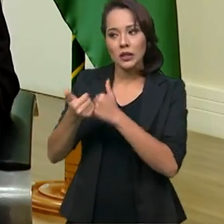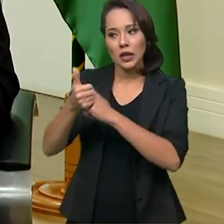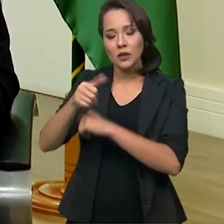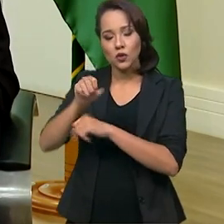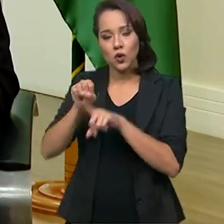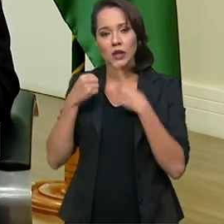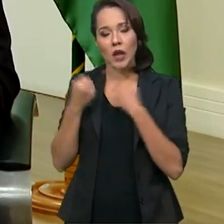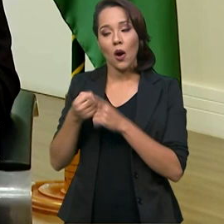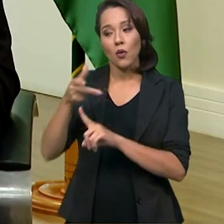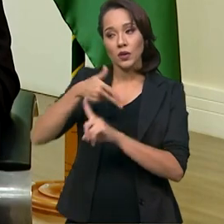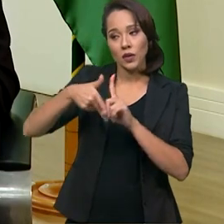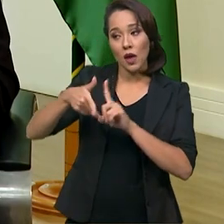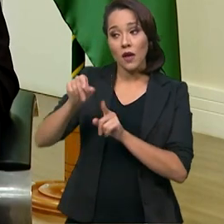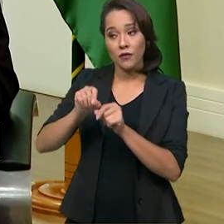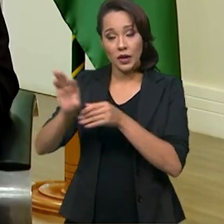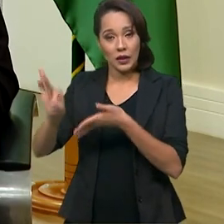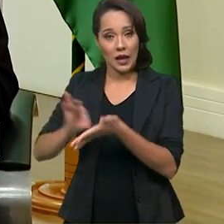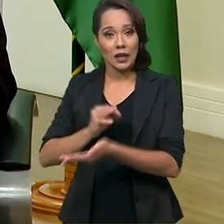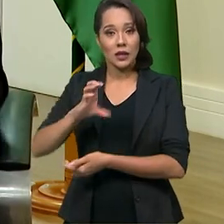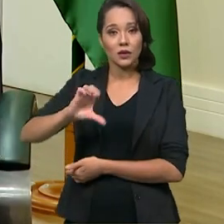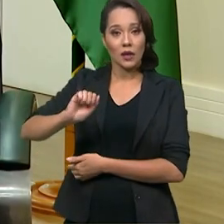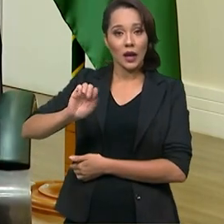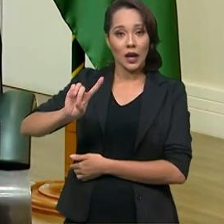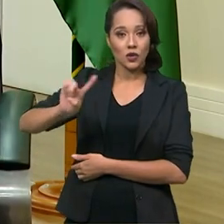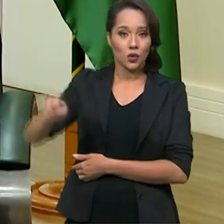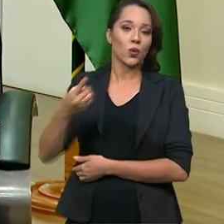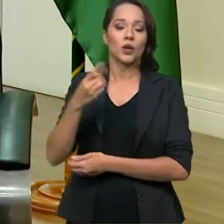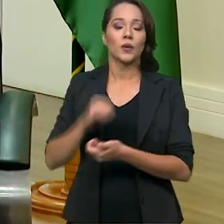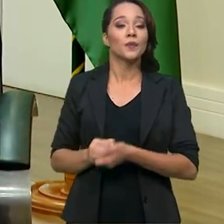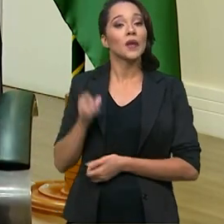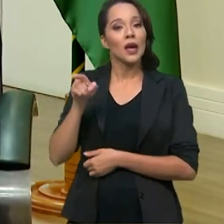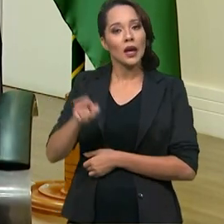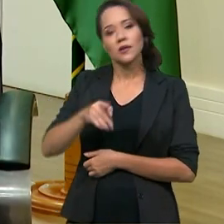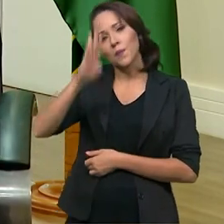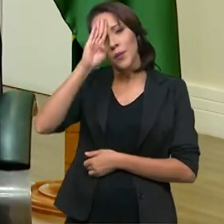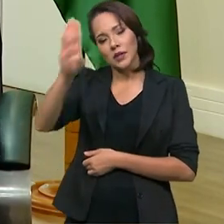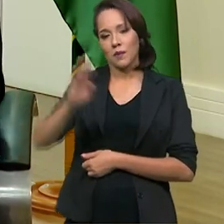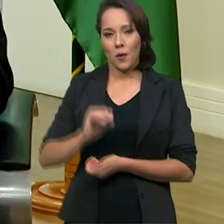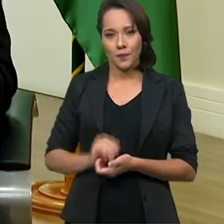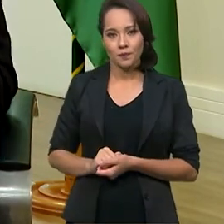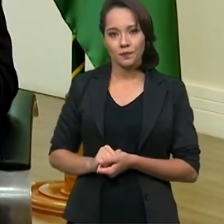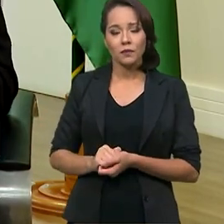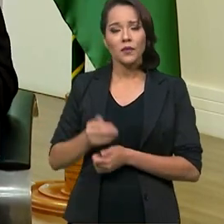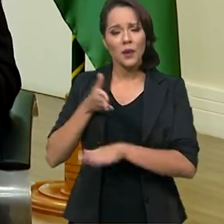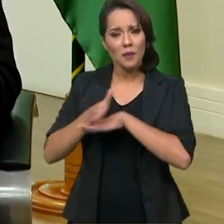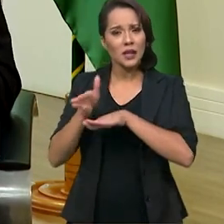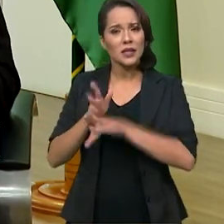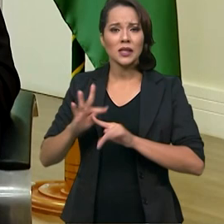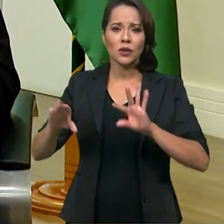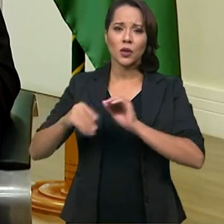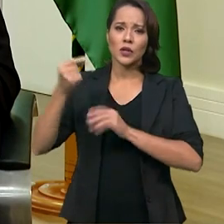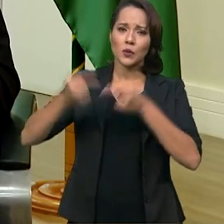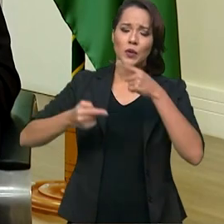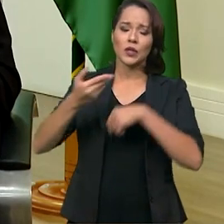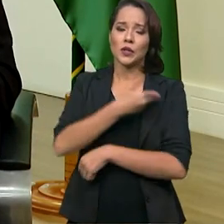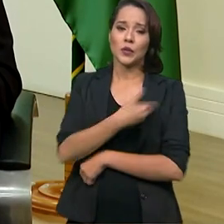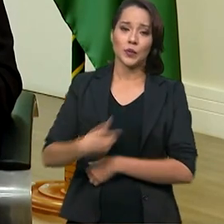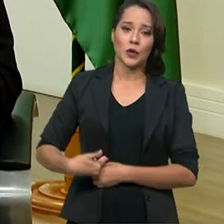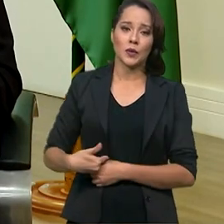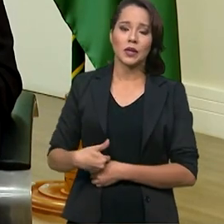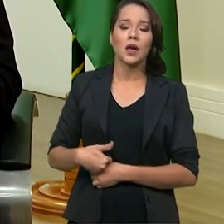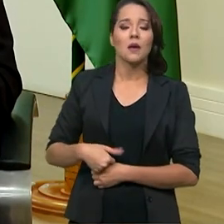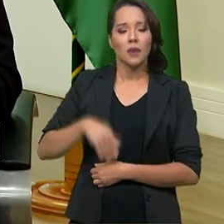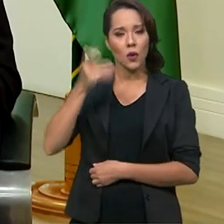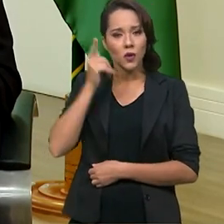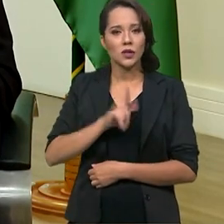seu cadastro através do Cade Único. Esse é o ponto de partida para o acesso a todas as políticas públicas para